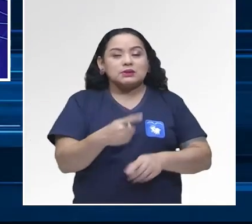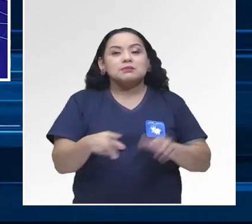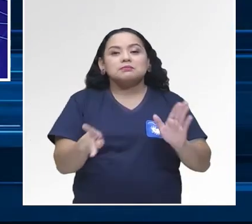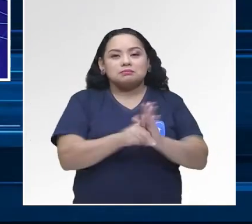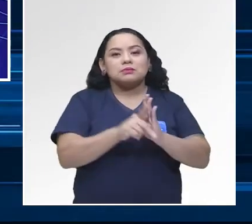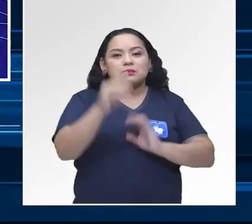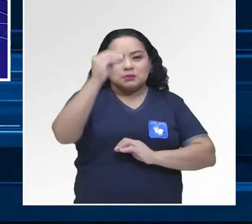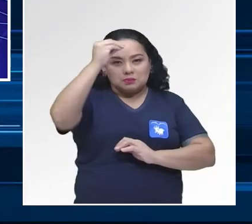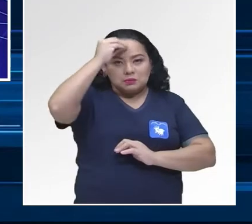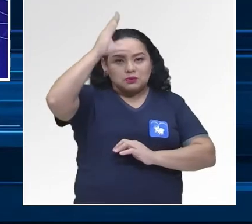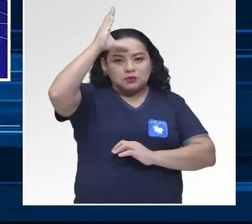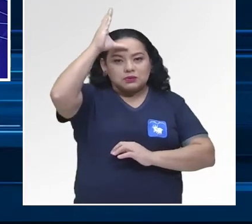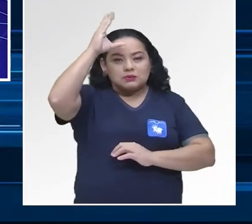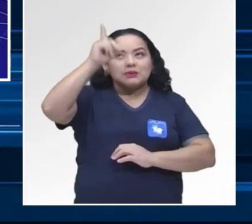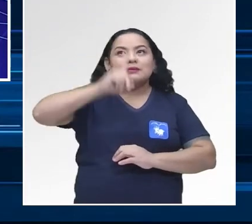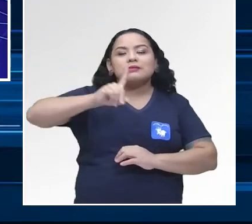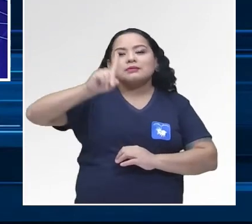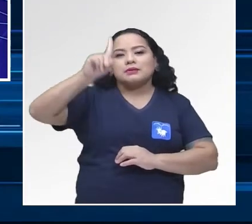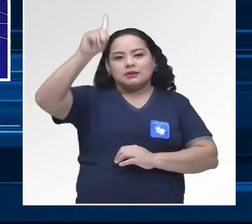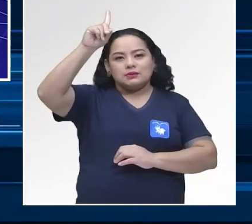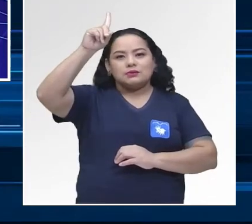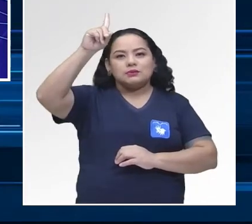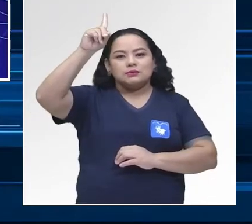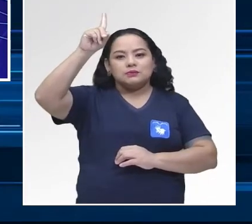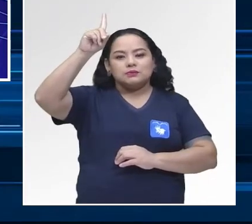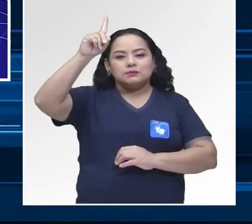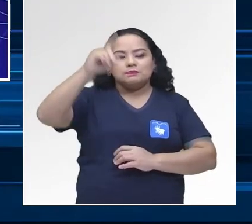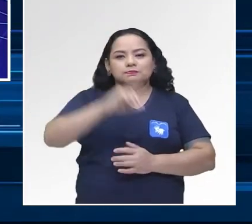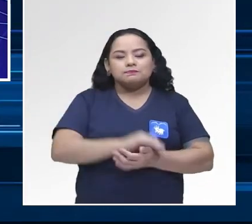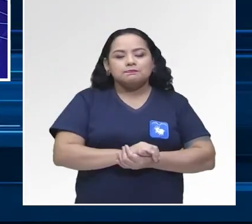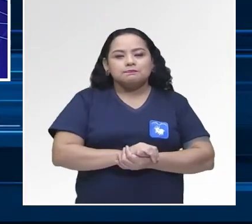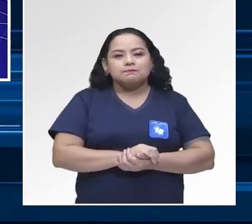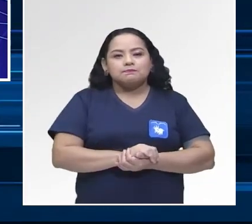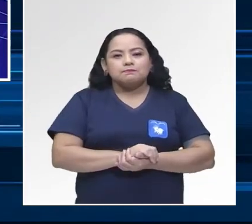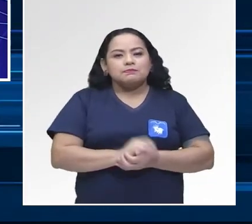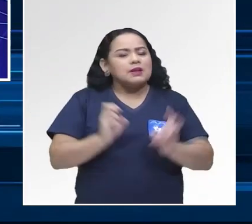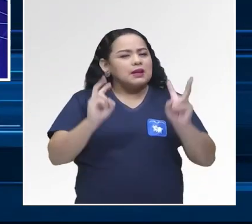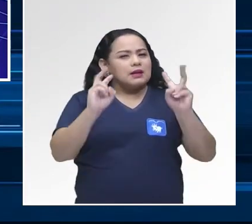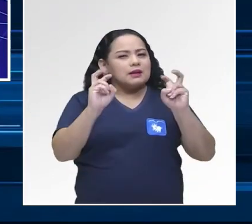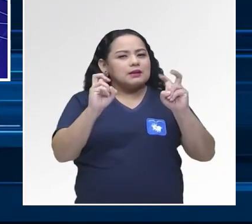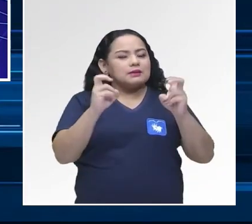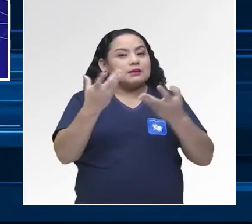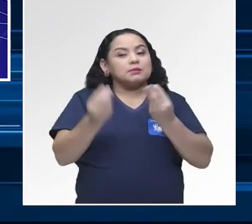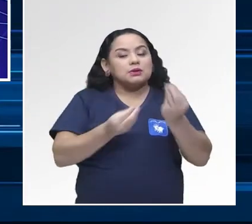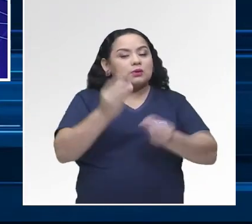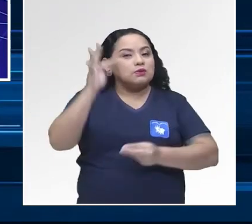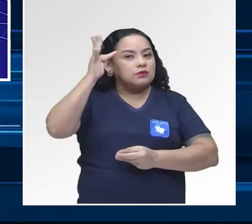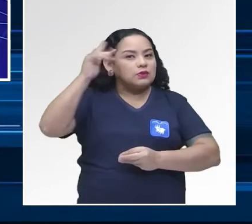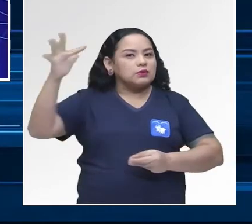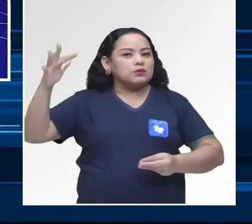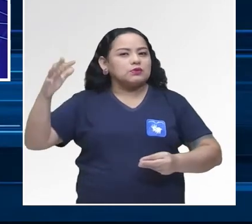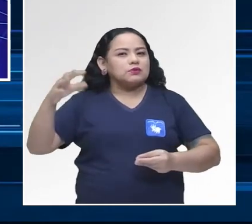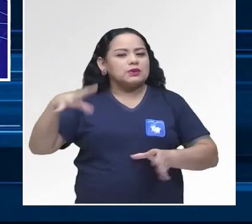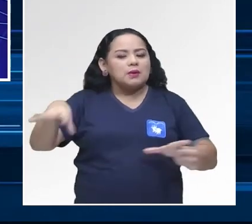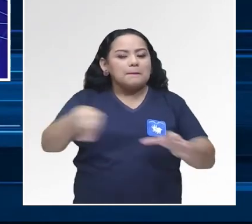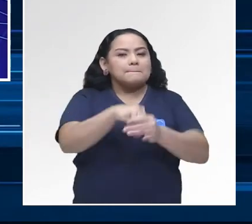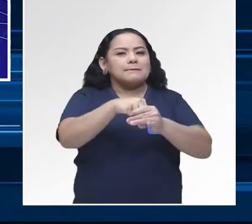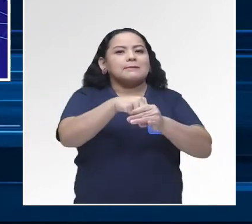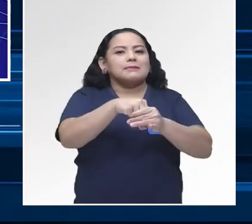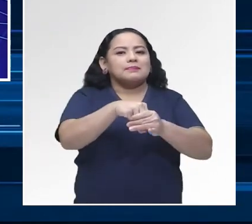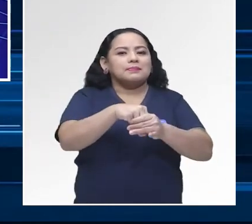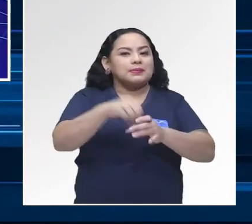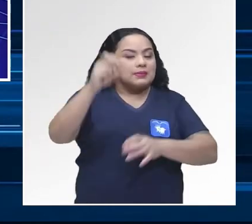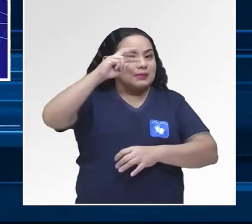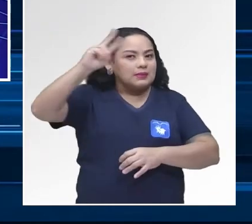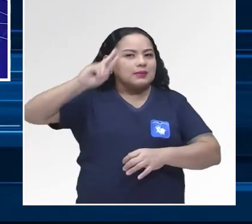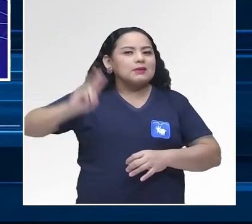conhecimento, Deus, né? São temas que a filosofia vai pensar na